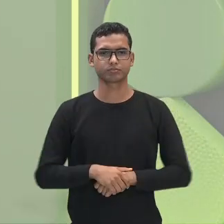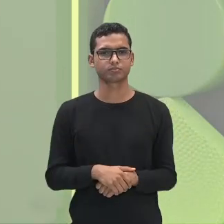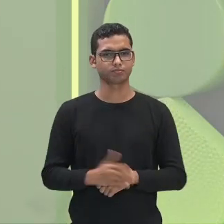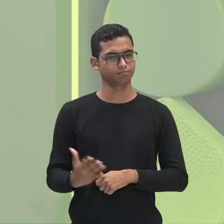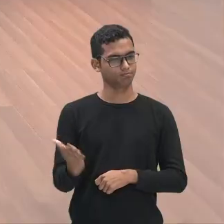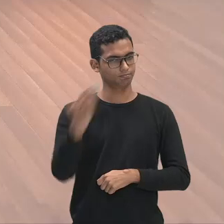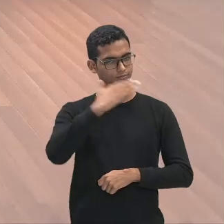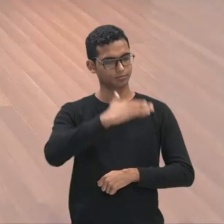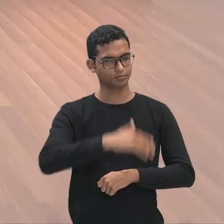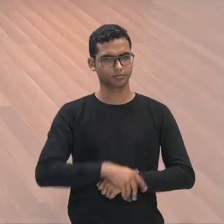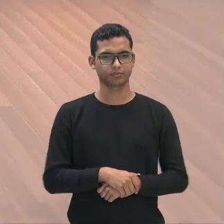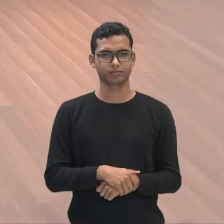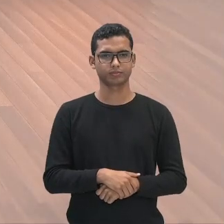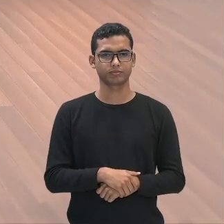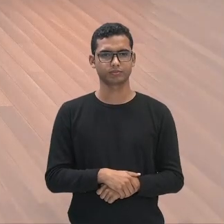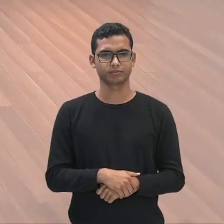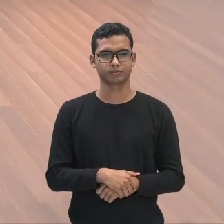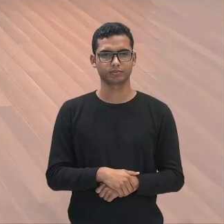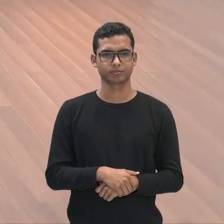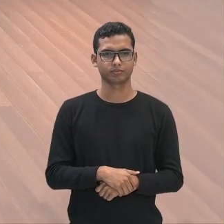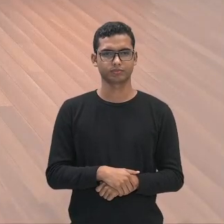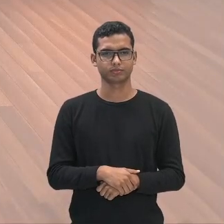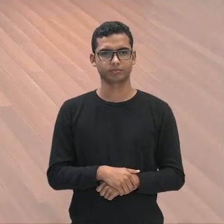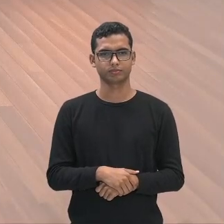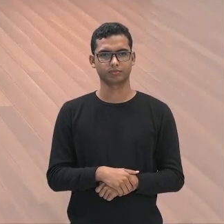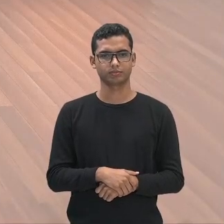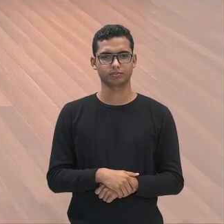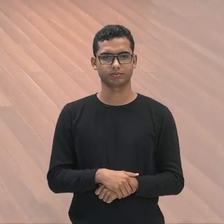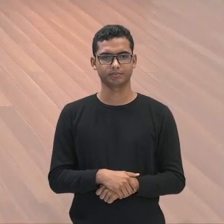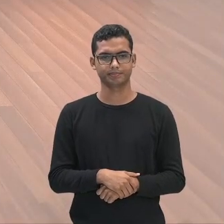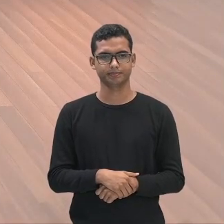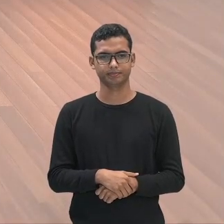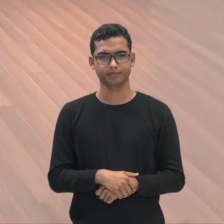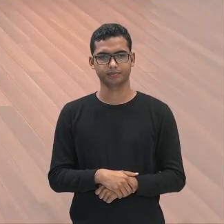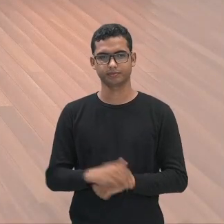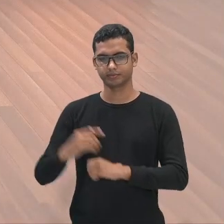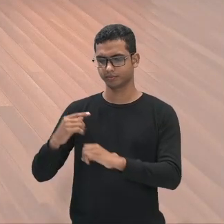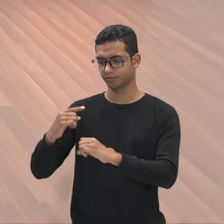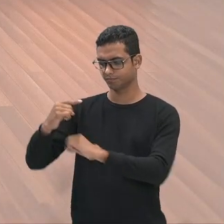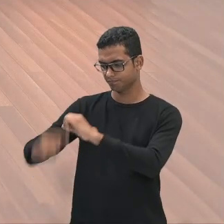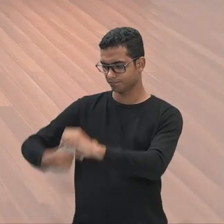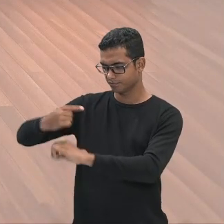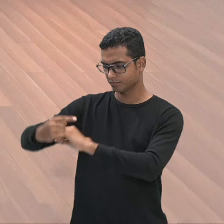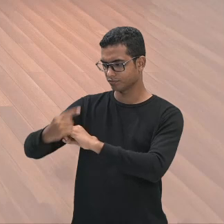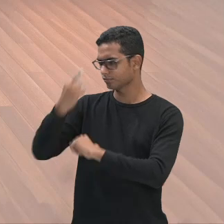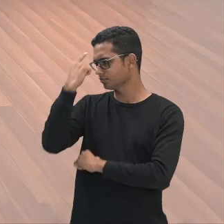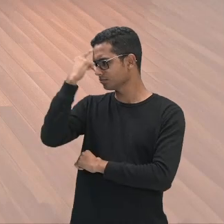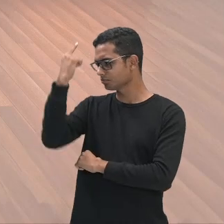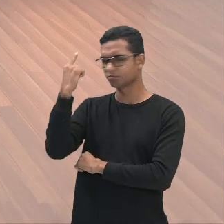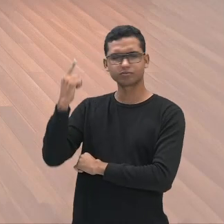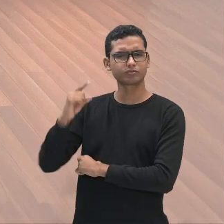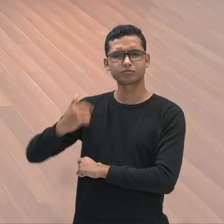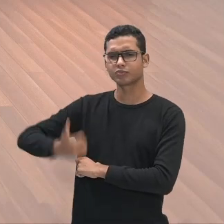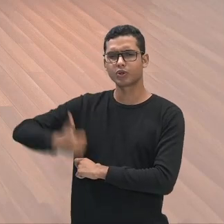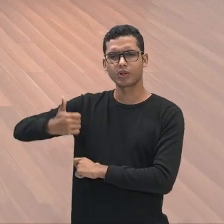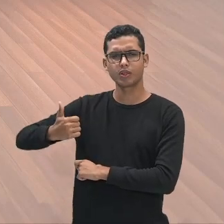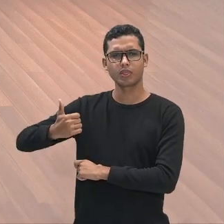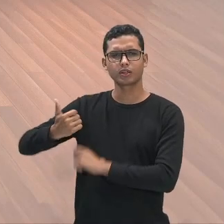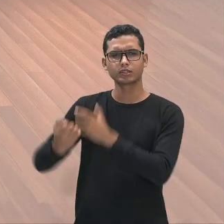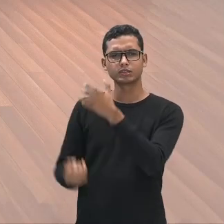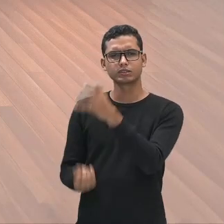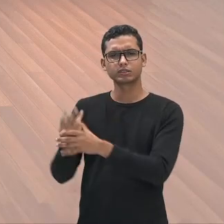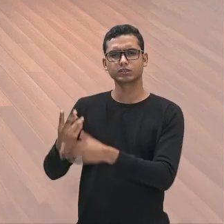lá? Muito bem, então essa questão do átomo, essa primeira ideia do que é o átomo, ela surgiu lá